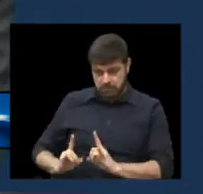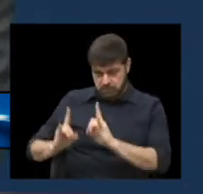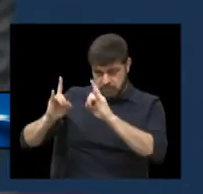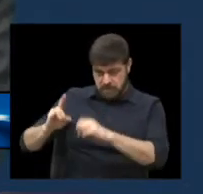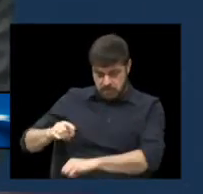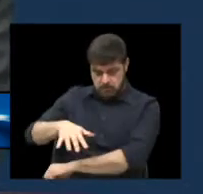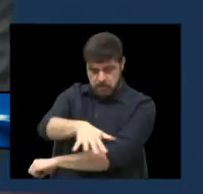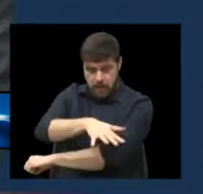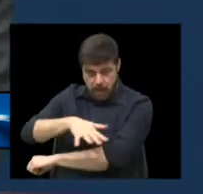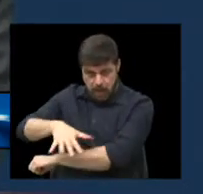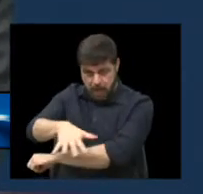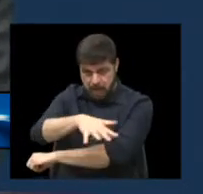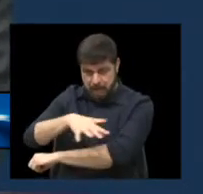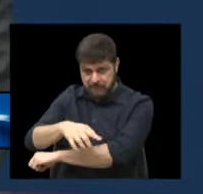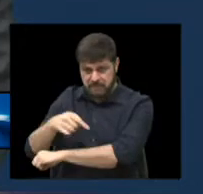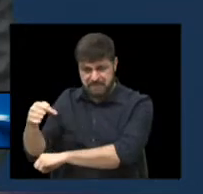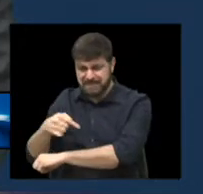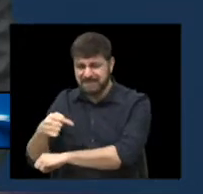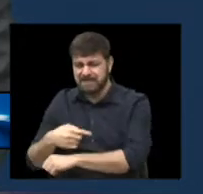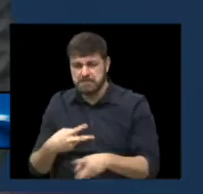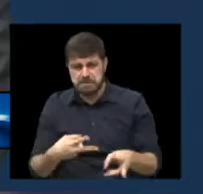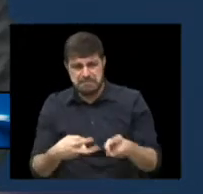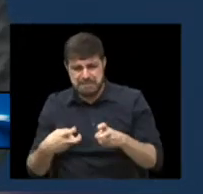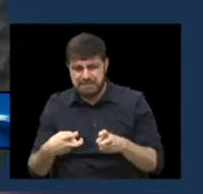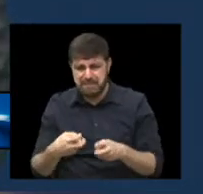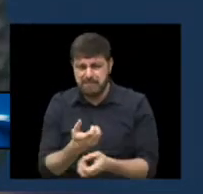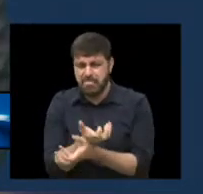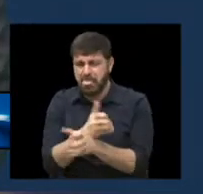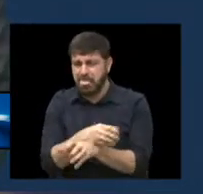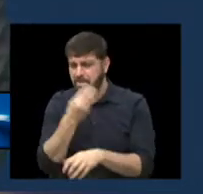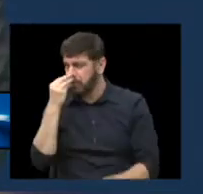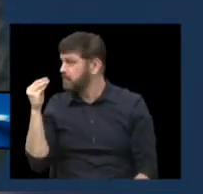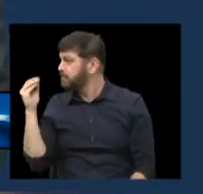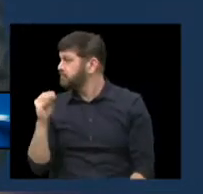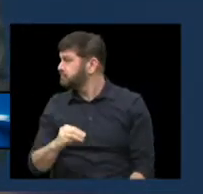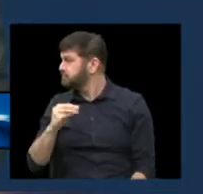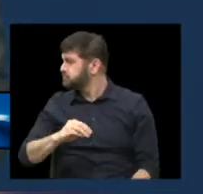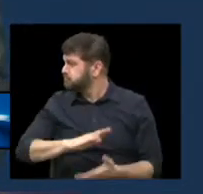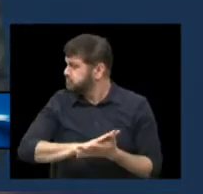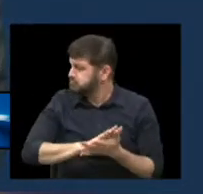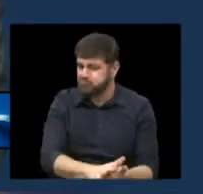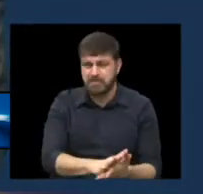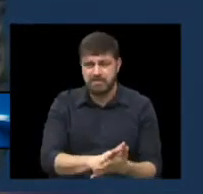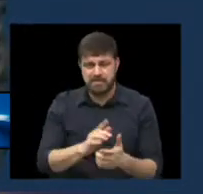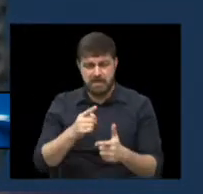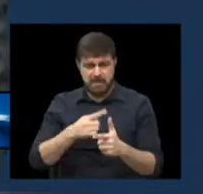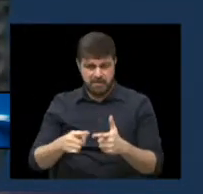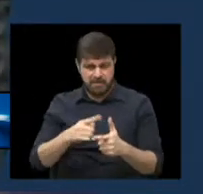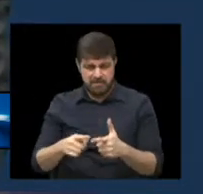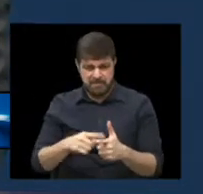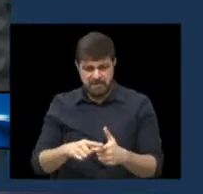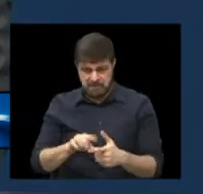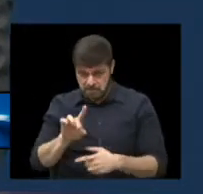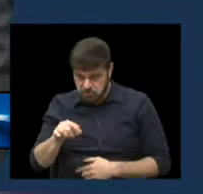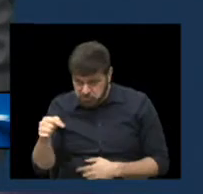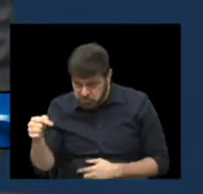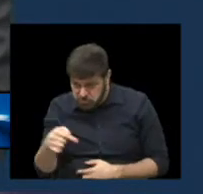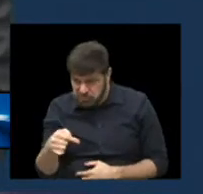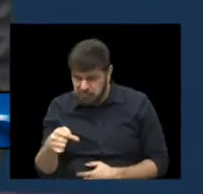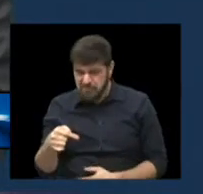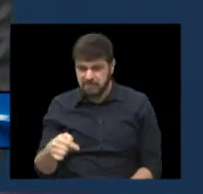praça, o que se verifica são os sinais de total abandono. Mas, infelizmente, o problema não reside tão